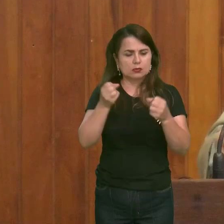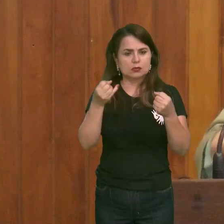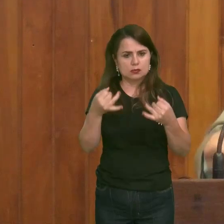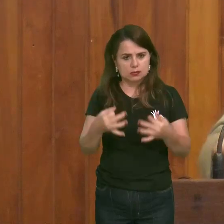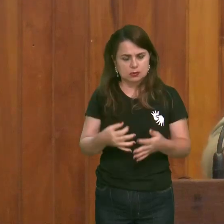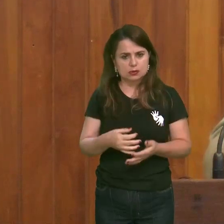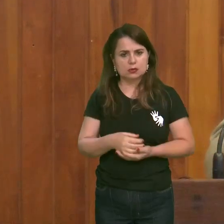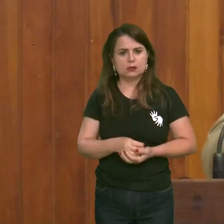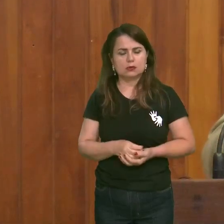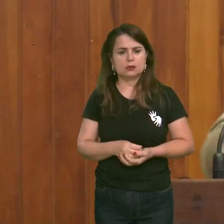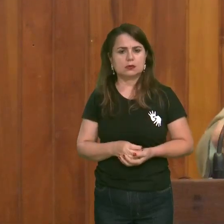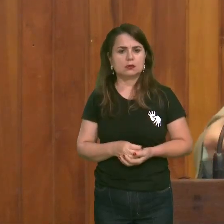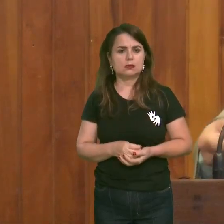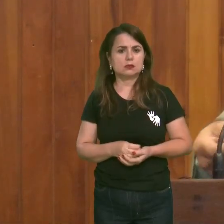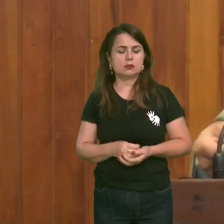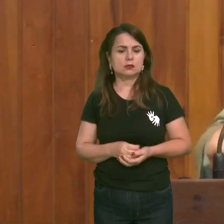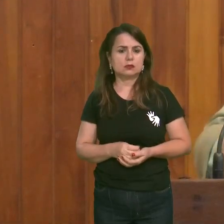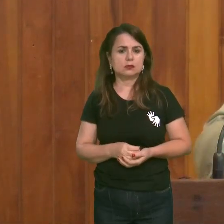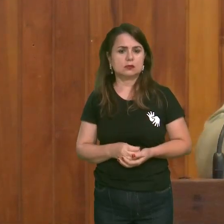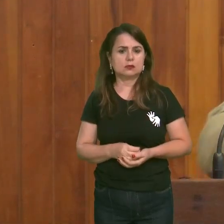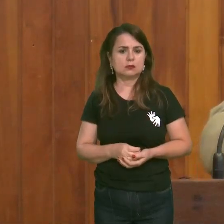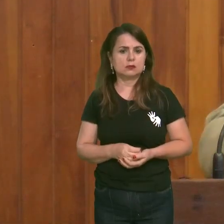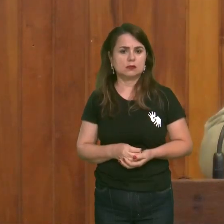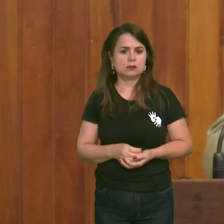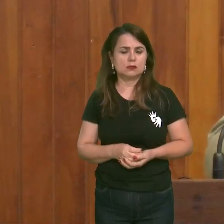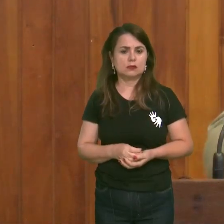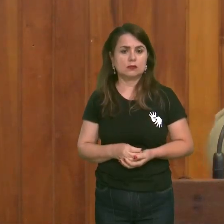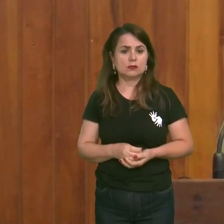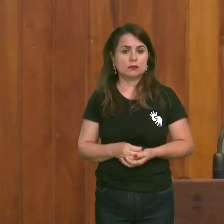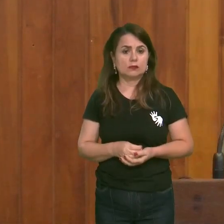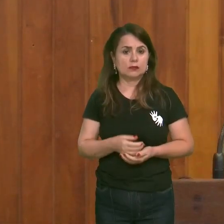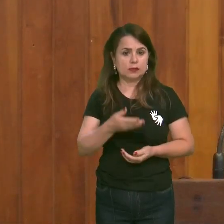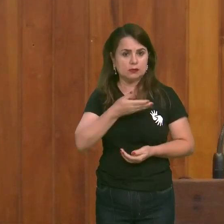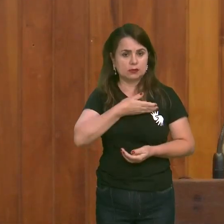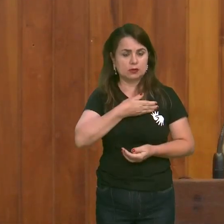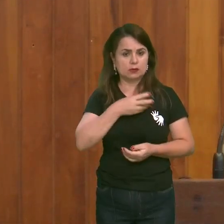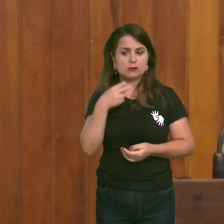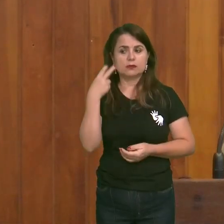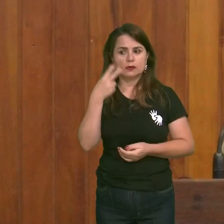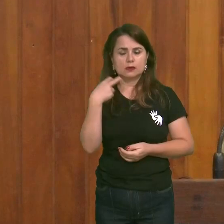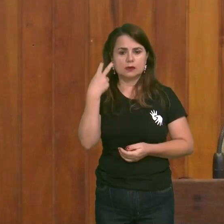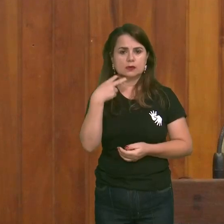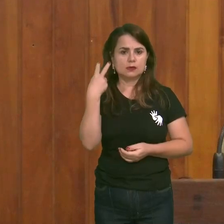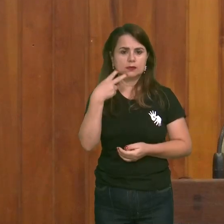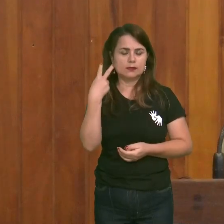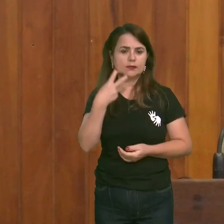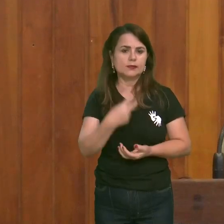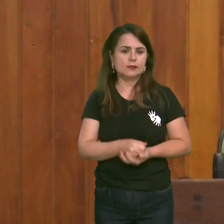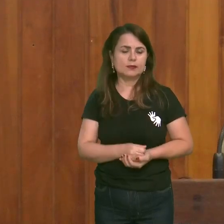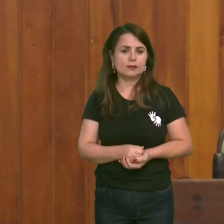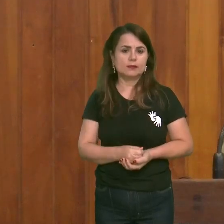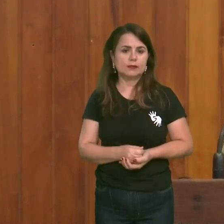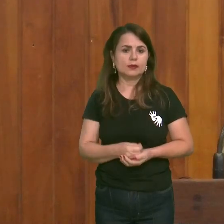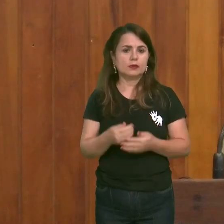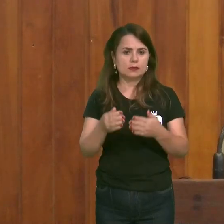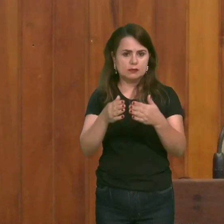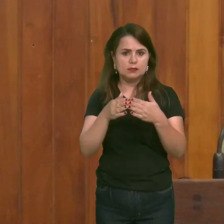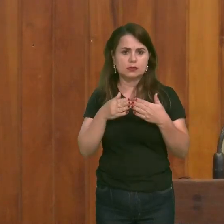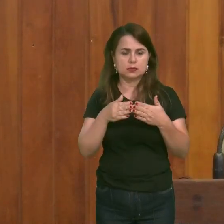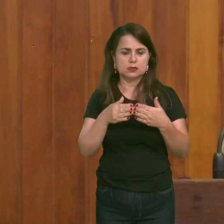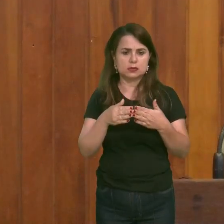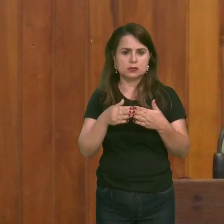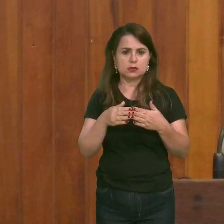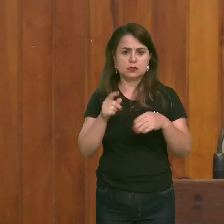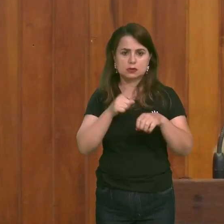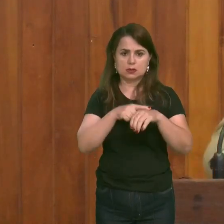a relatar a colocar aqui para os novos pares e para a população peço a